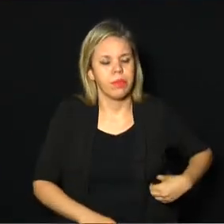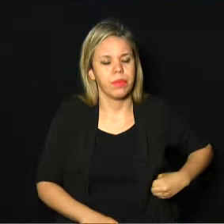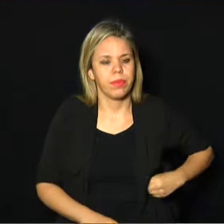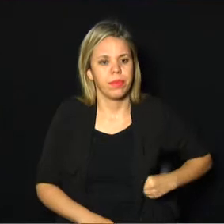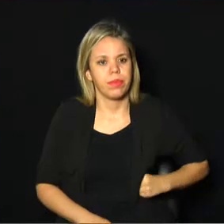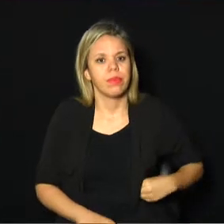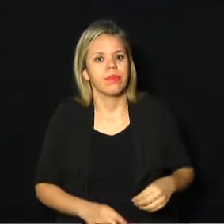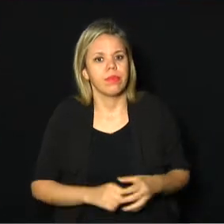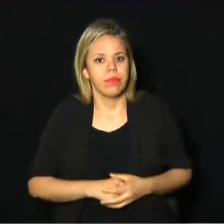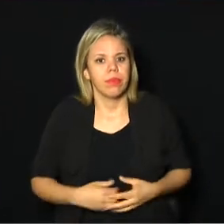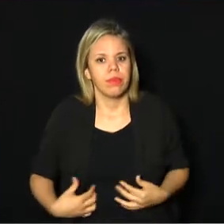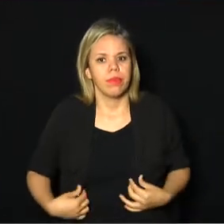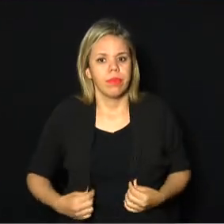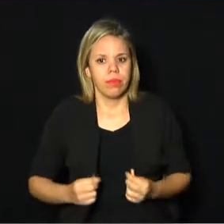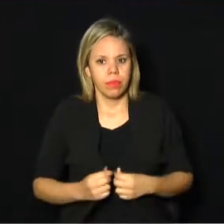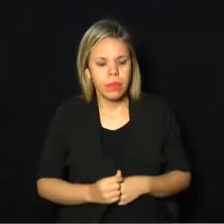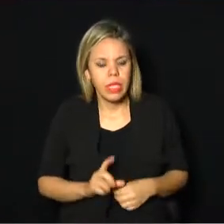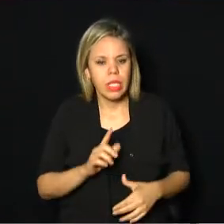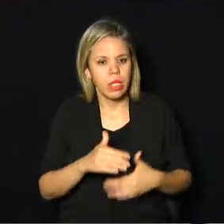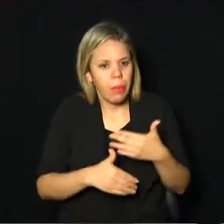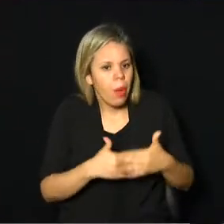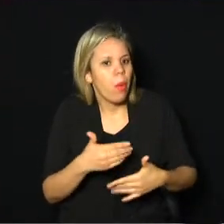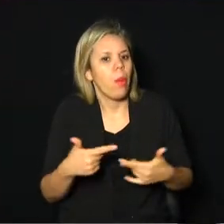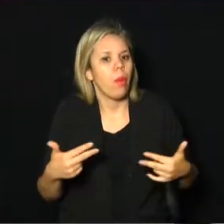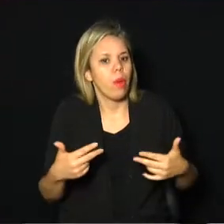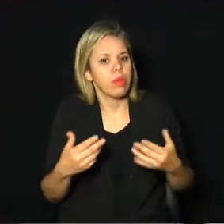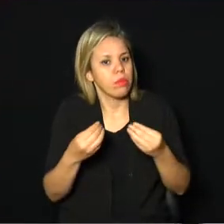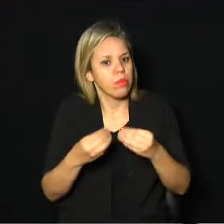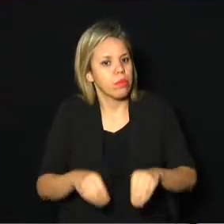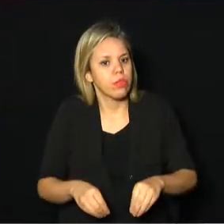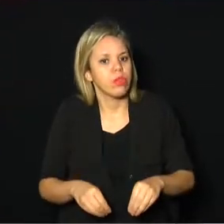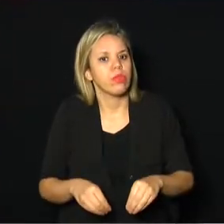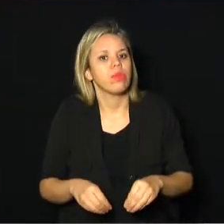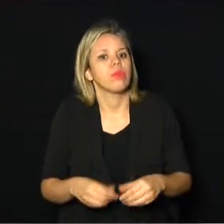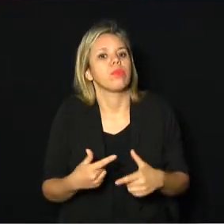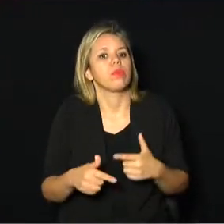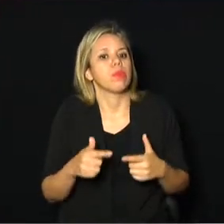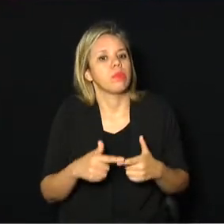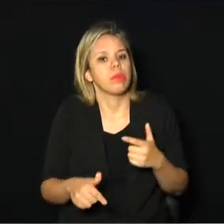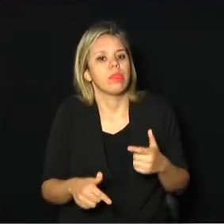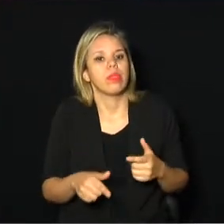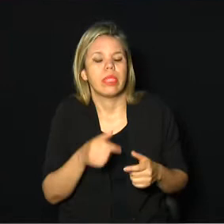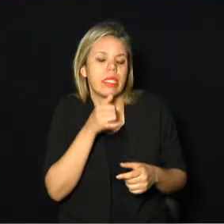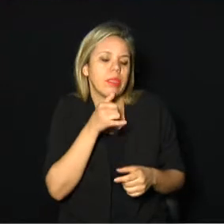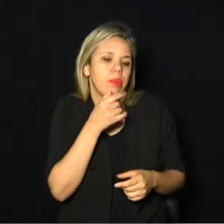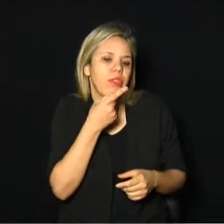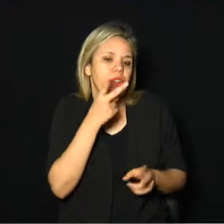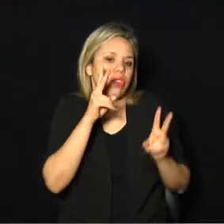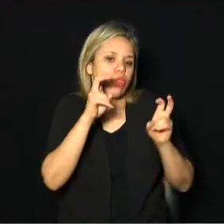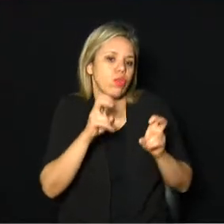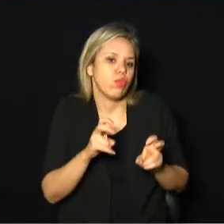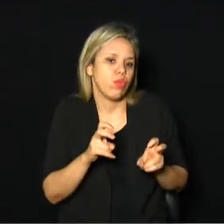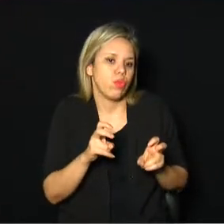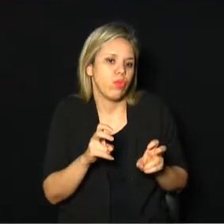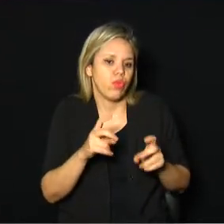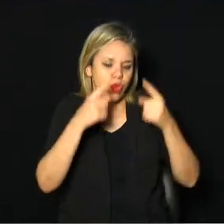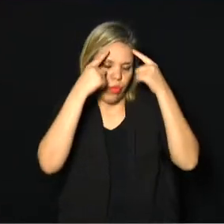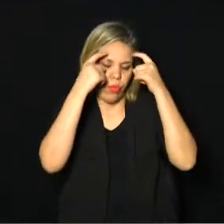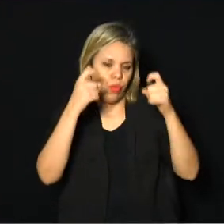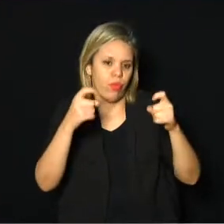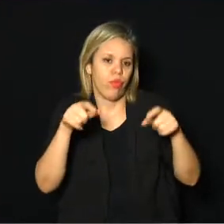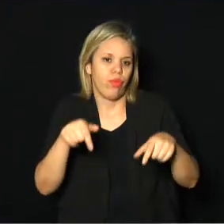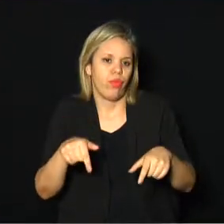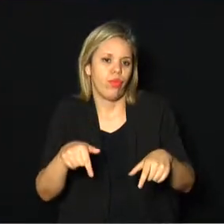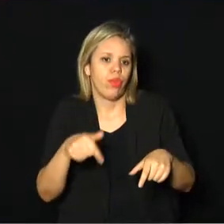tem uma consequência dramática quando diz respeito à questão da